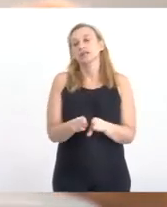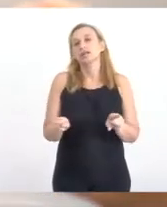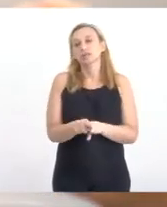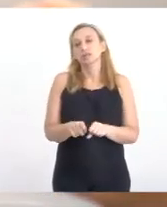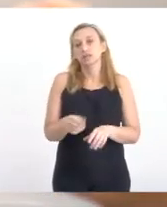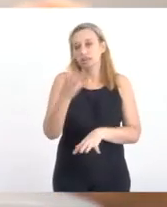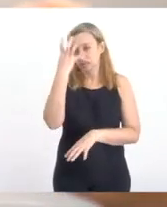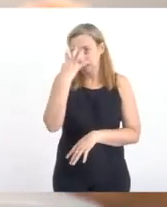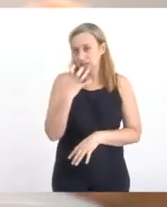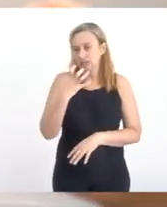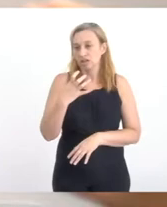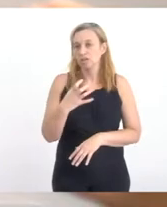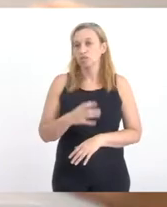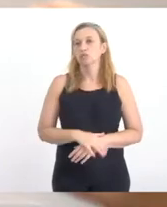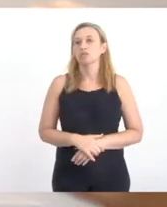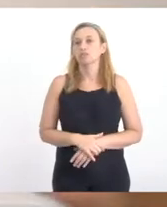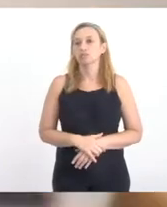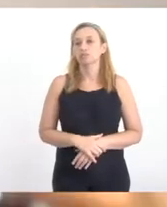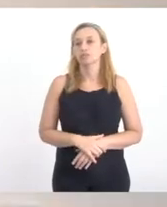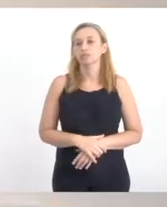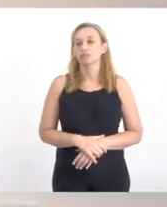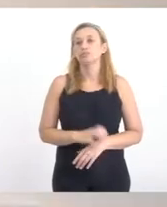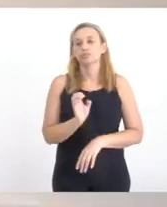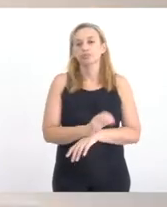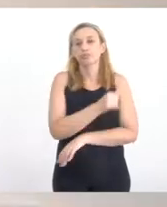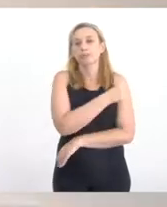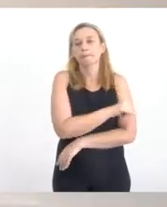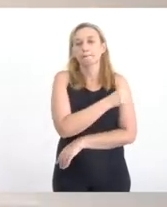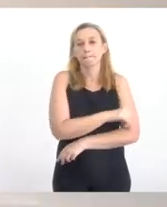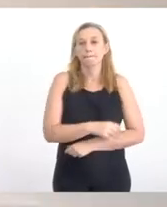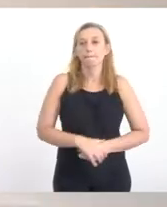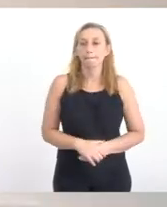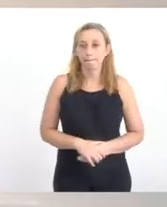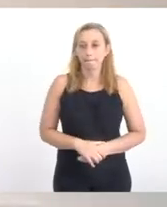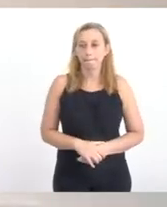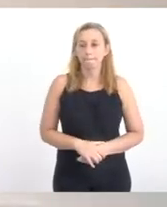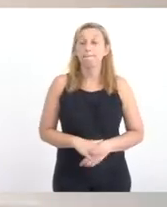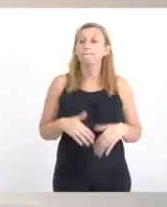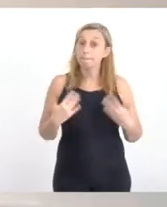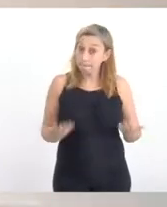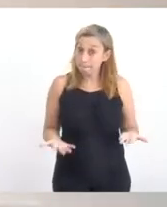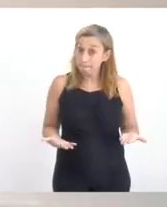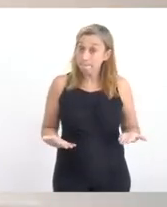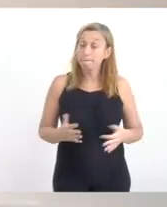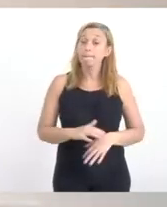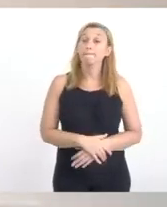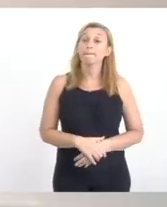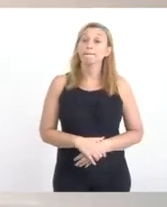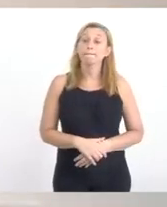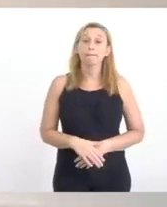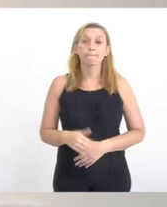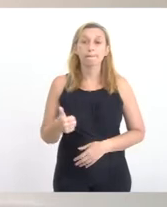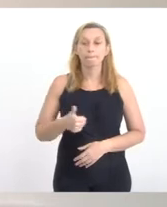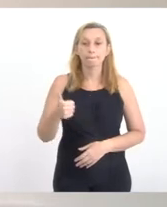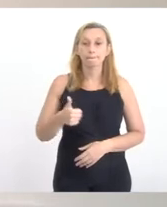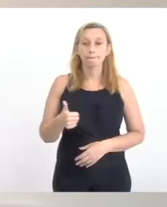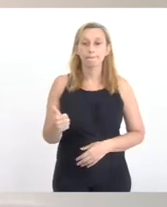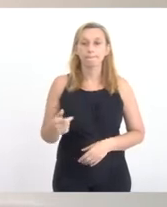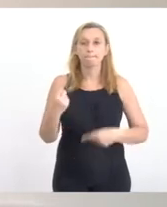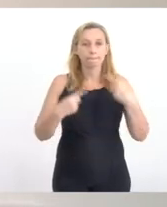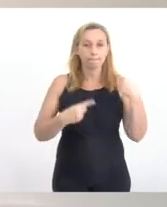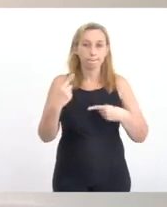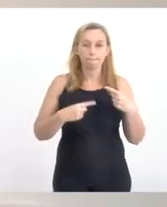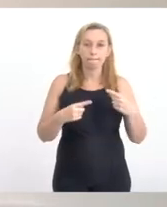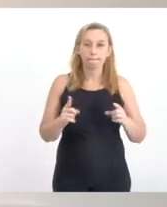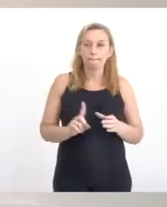muito agravante a população do estado do Rio de Janeiro então na nossa primeira linha política